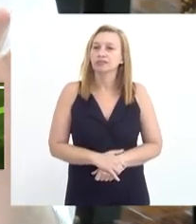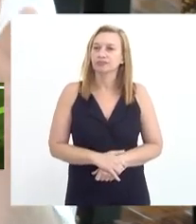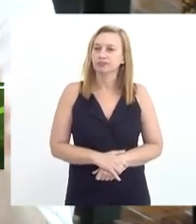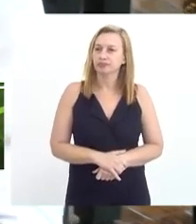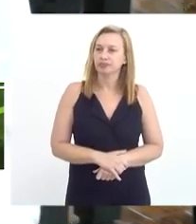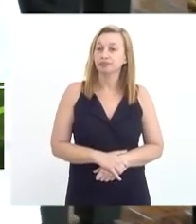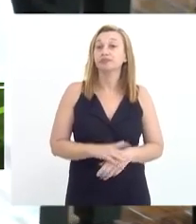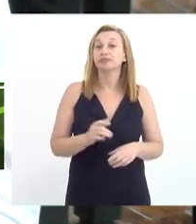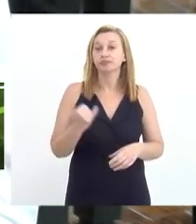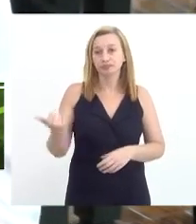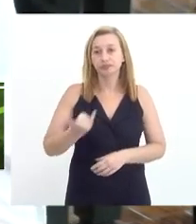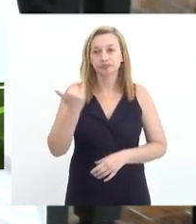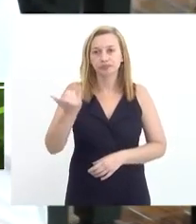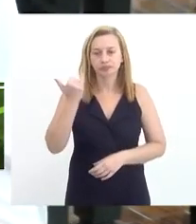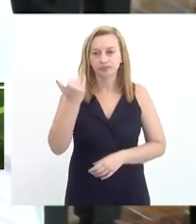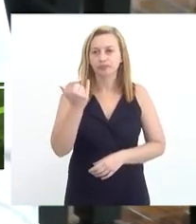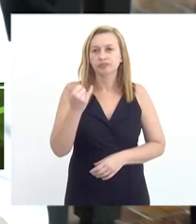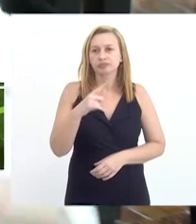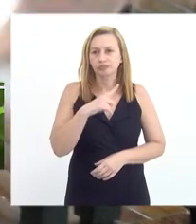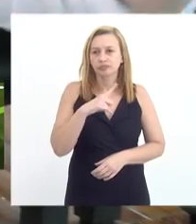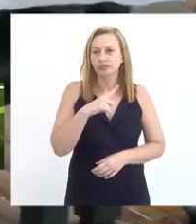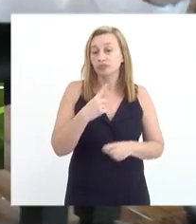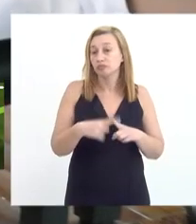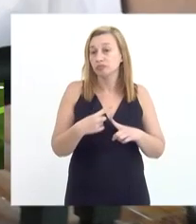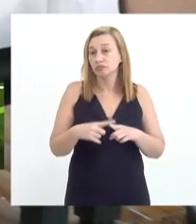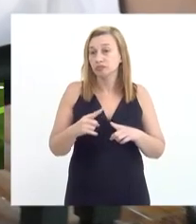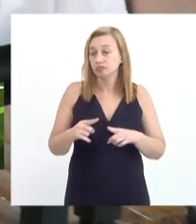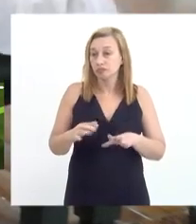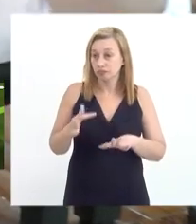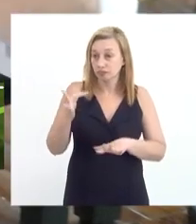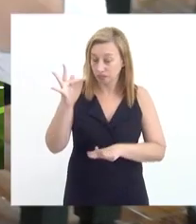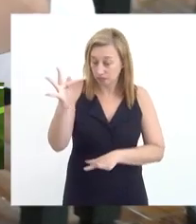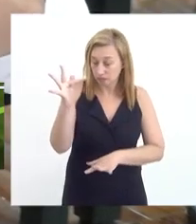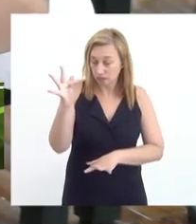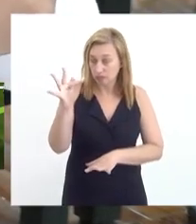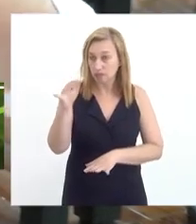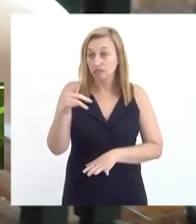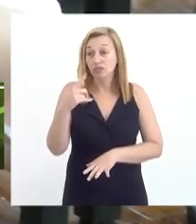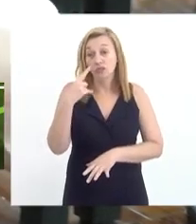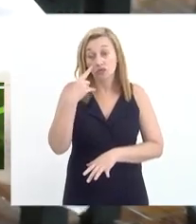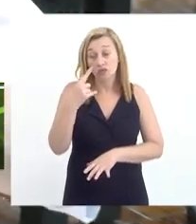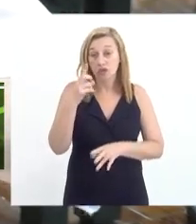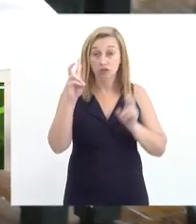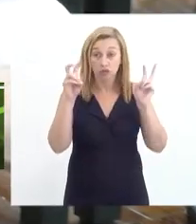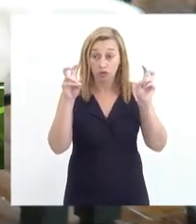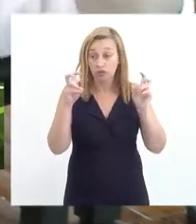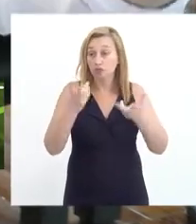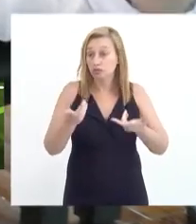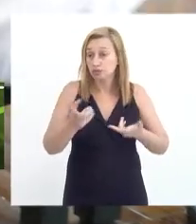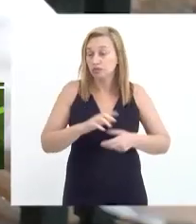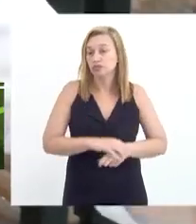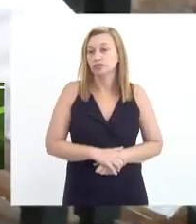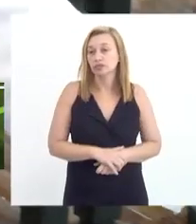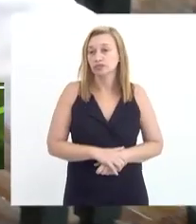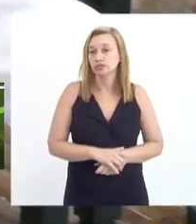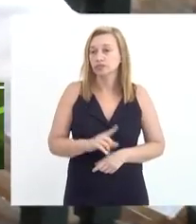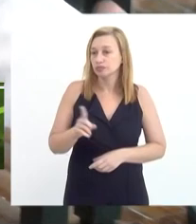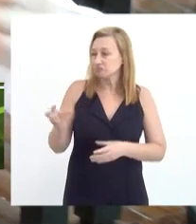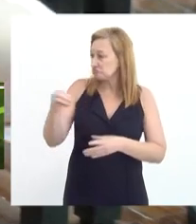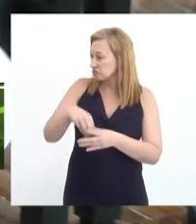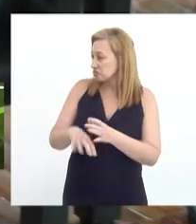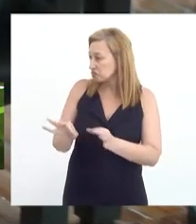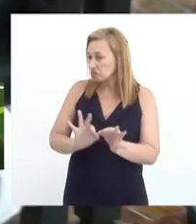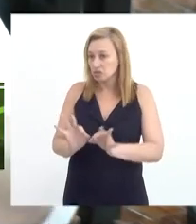Mas é importante Que isso conste Porque senão Quando chegar mais na frente Nós vamos nos deparar Com a seguinte situação Isso não consta do plano